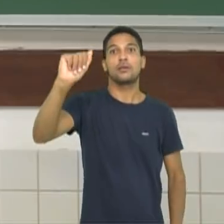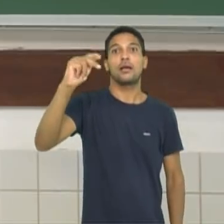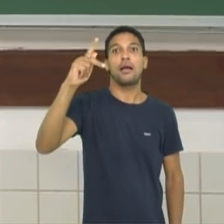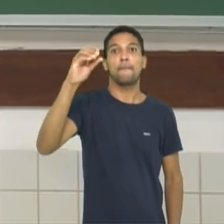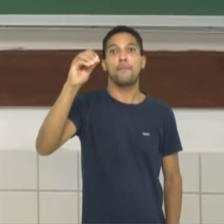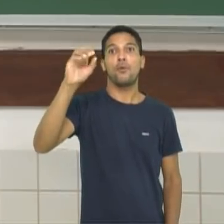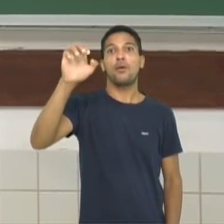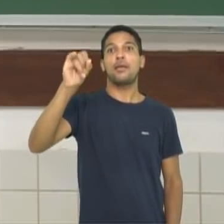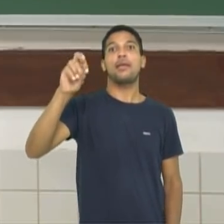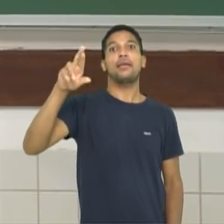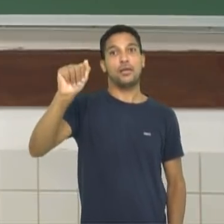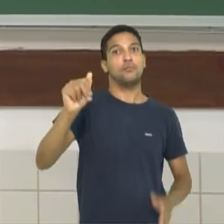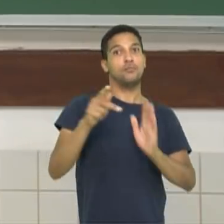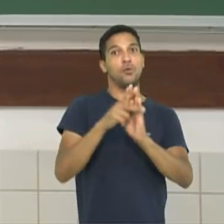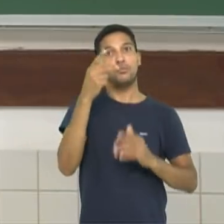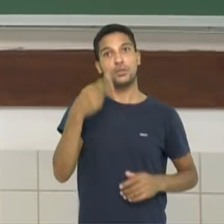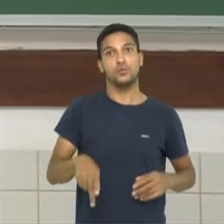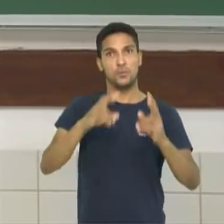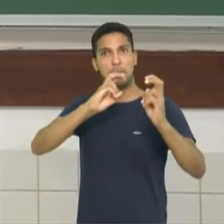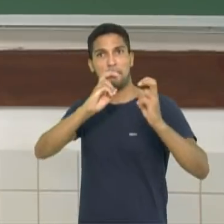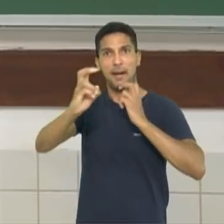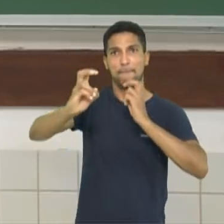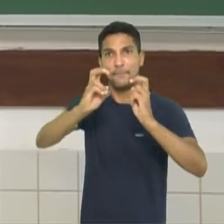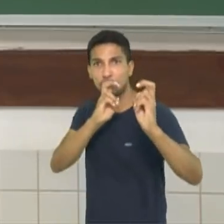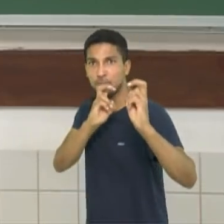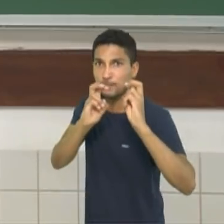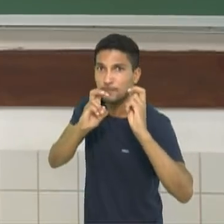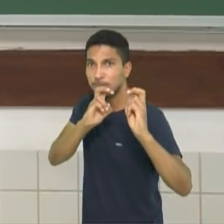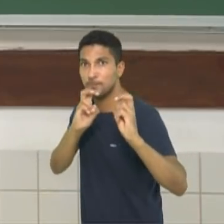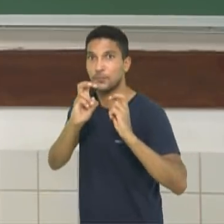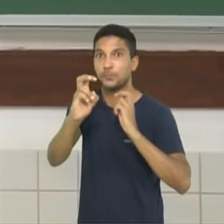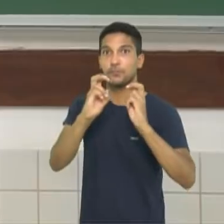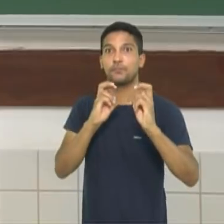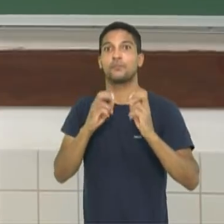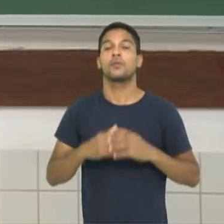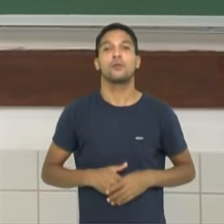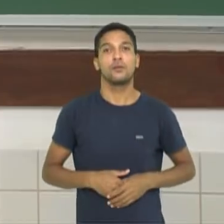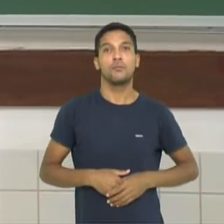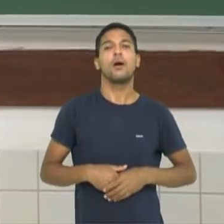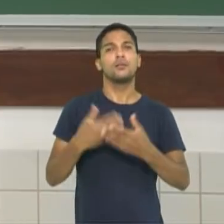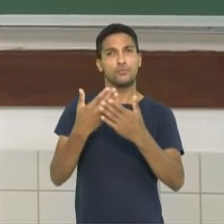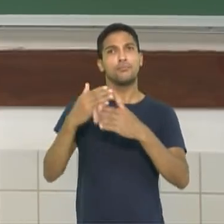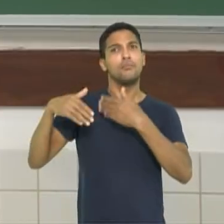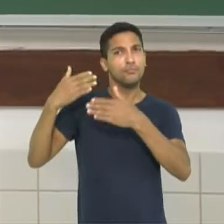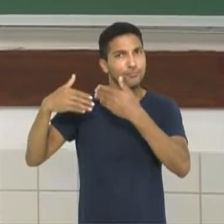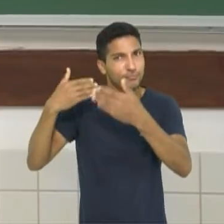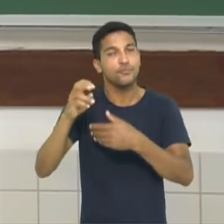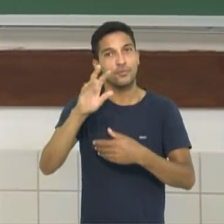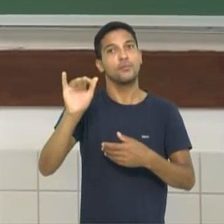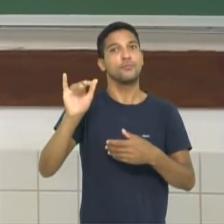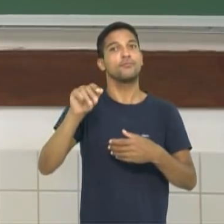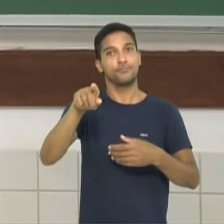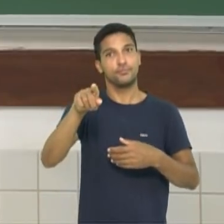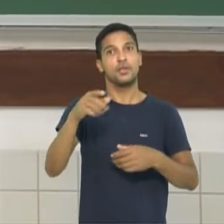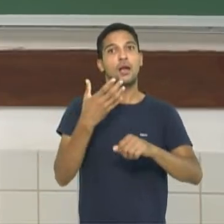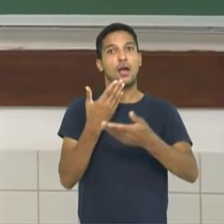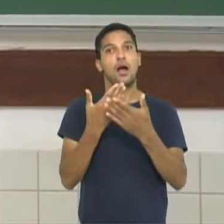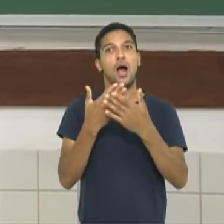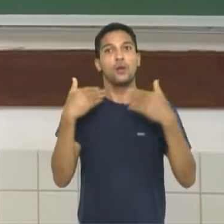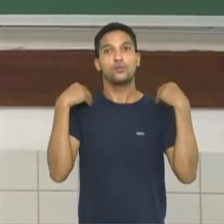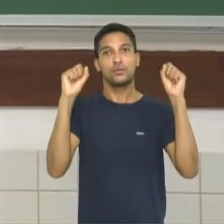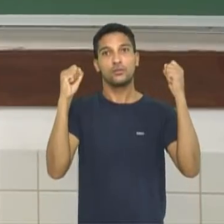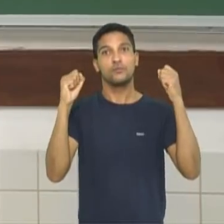das lutas do mundo, a gente não vai falar especificamente da capoeira. Então eu trouxe esse vídeo